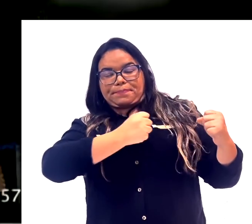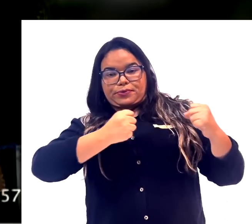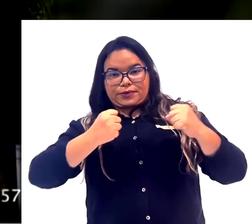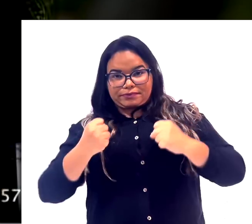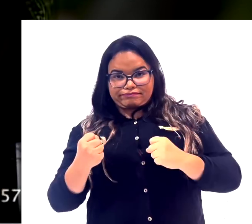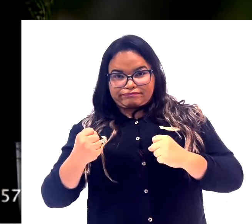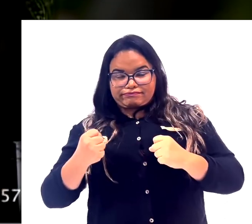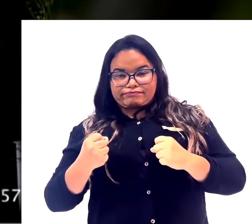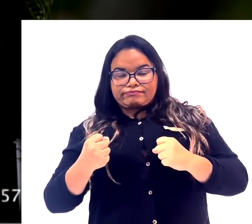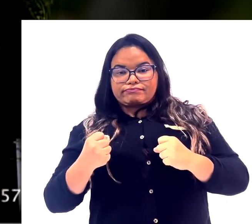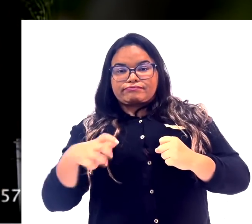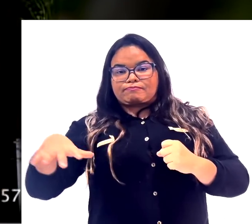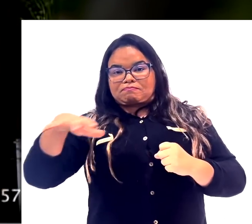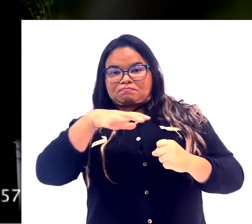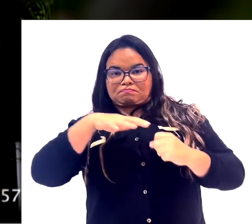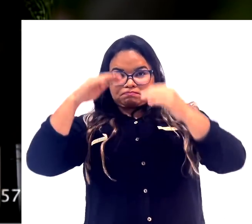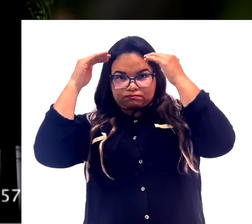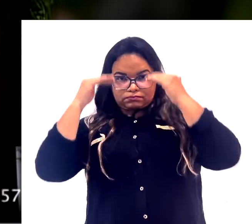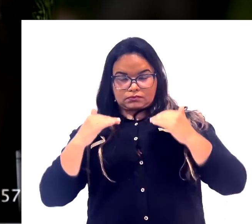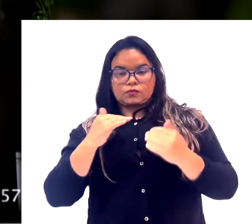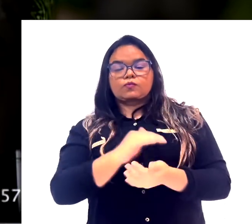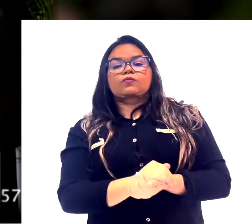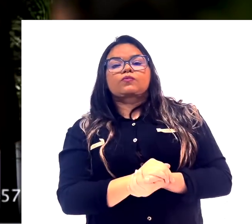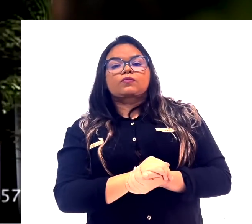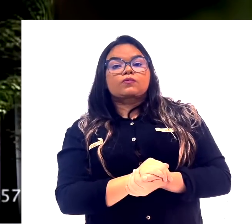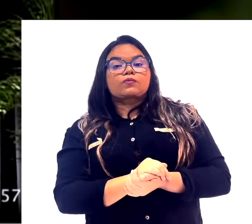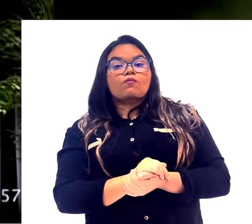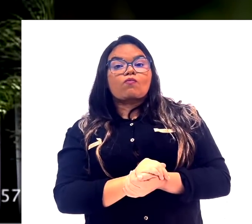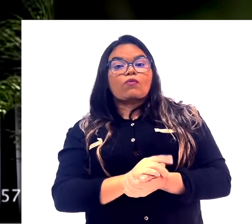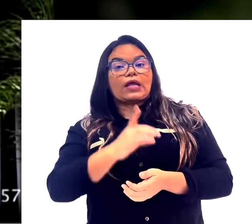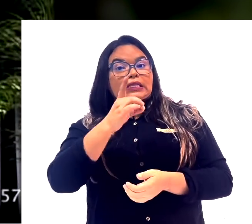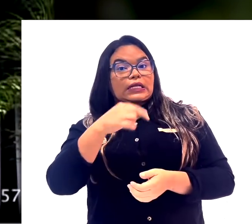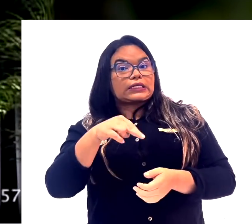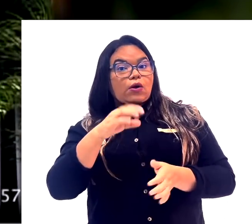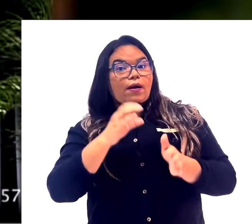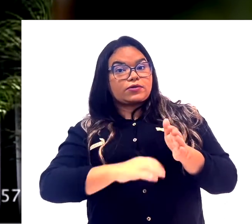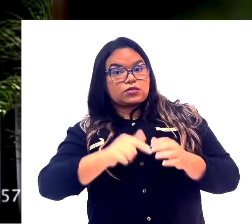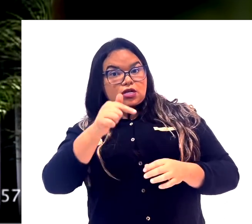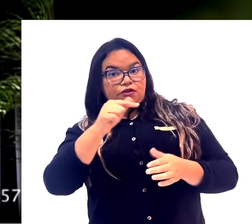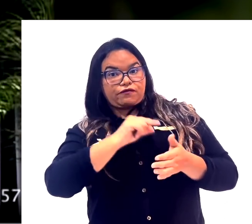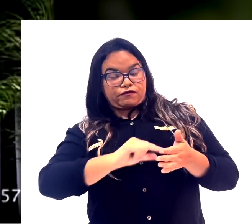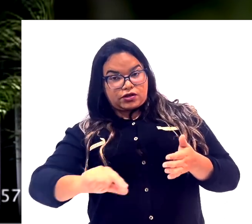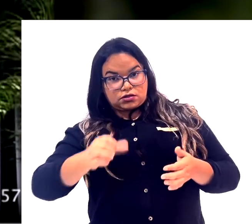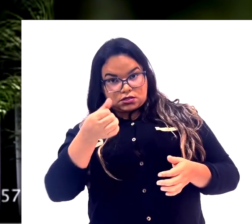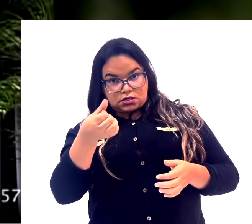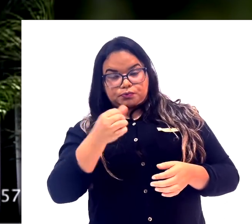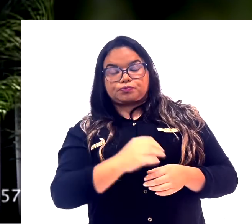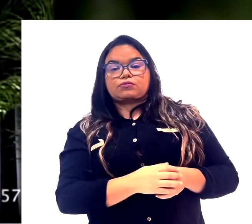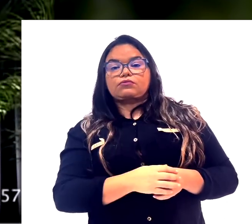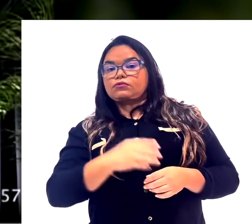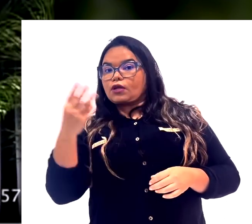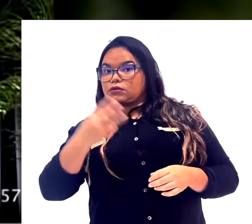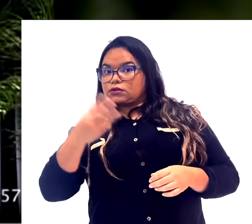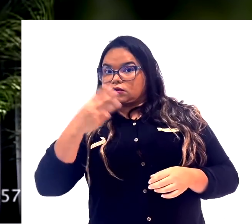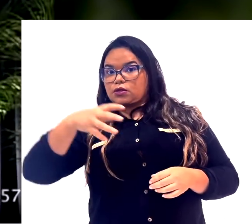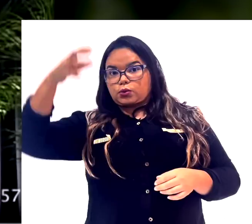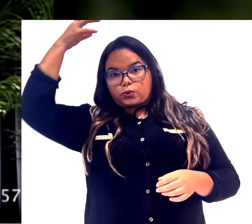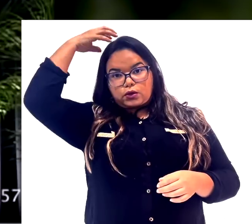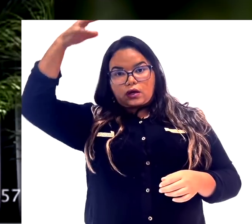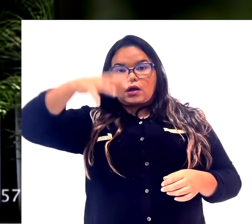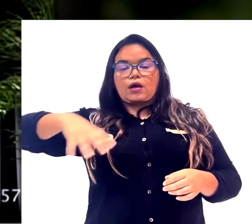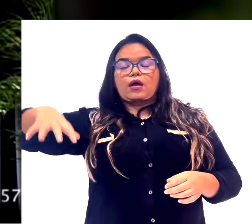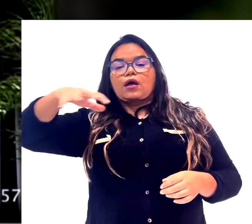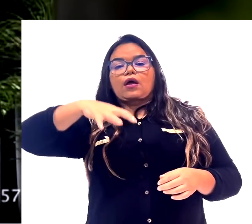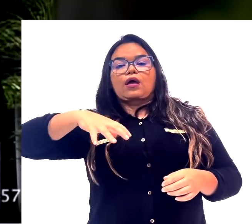Agora, temos aqui algo fascinante. Daniel 7, verso 6. O reino seguinte a se levantar foi, obviamente,